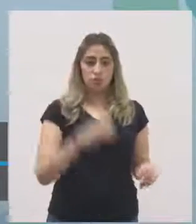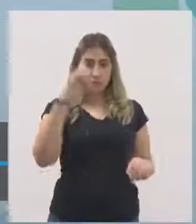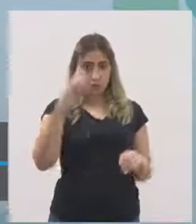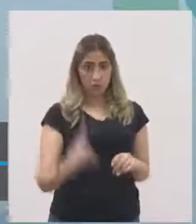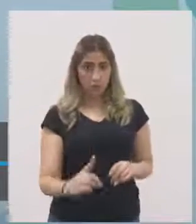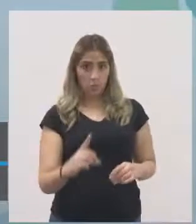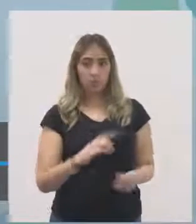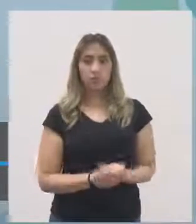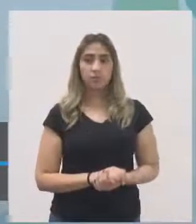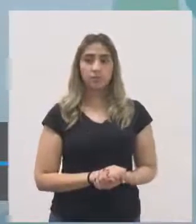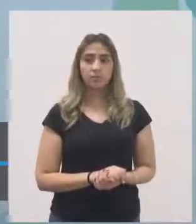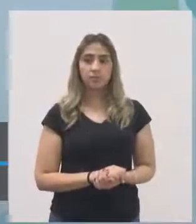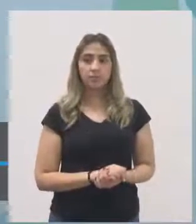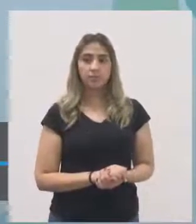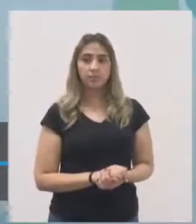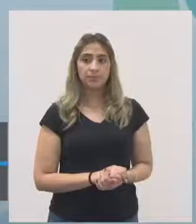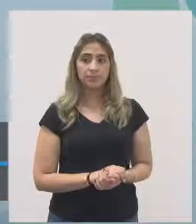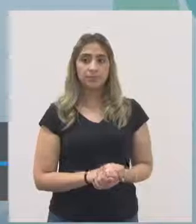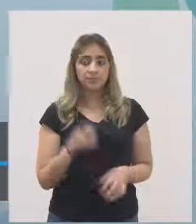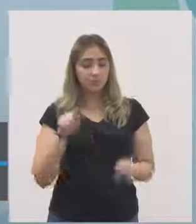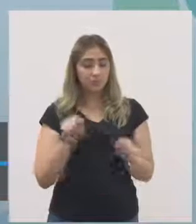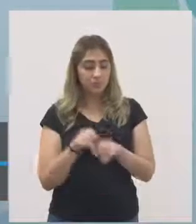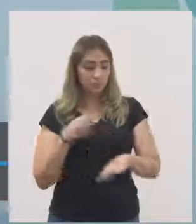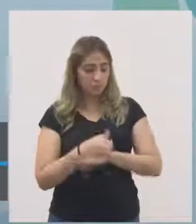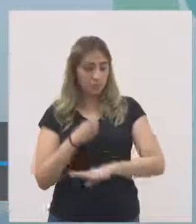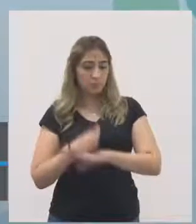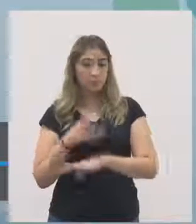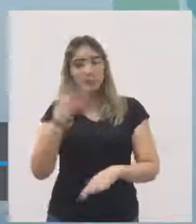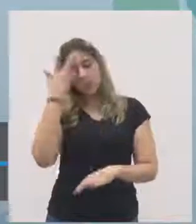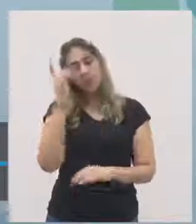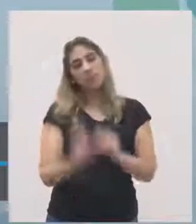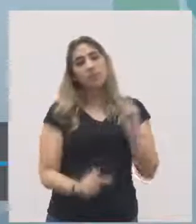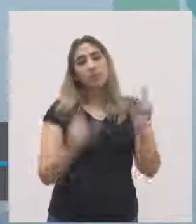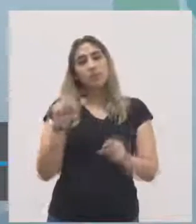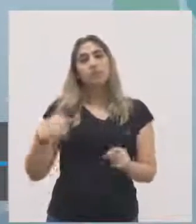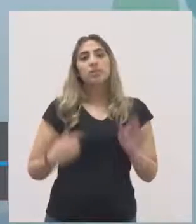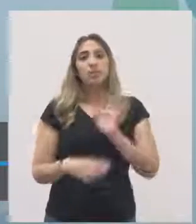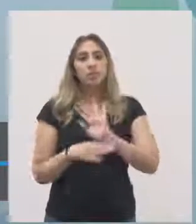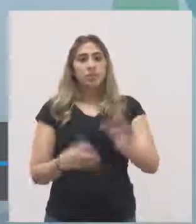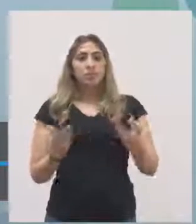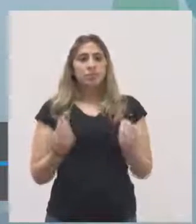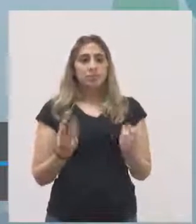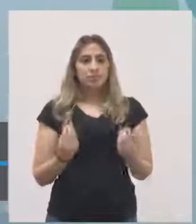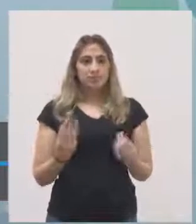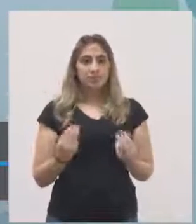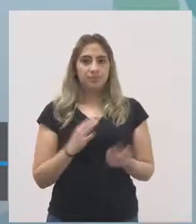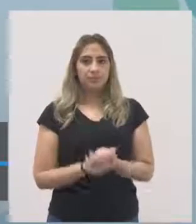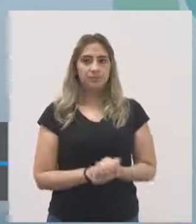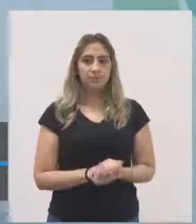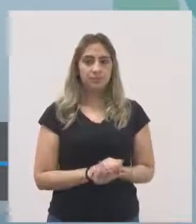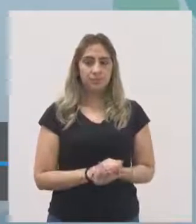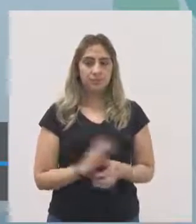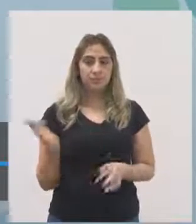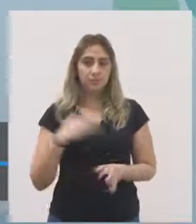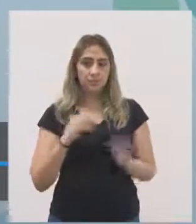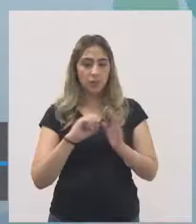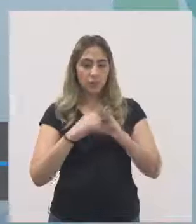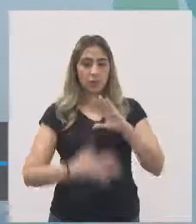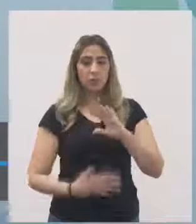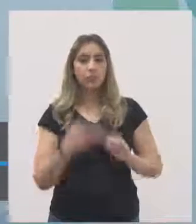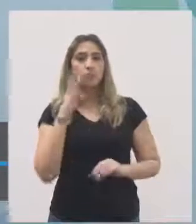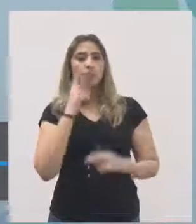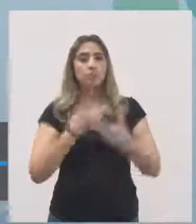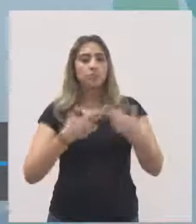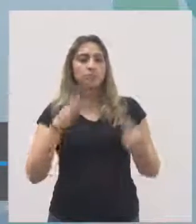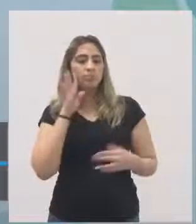que também participa aqui das formações. São pessoas que nos ajudam muito a trazer aí conteúdo de